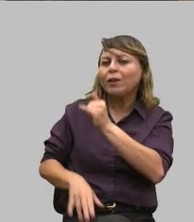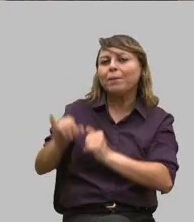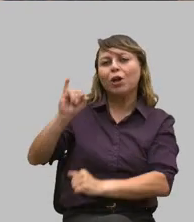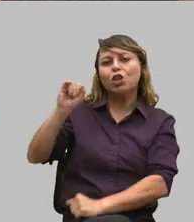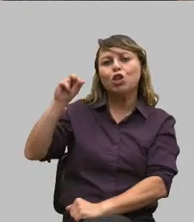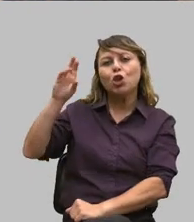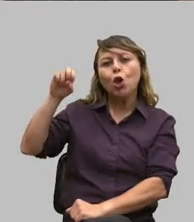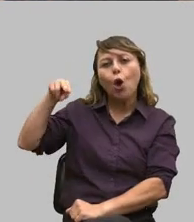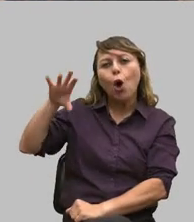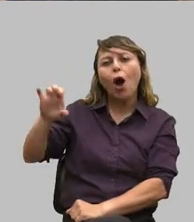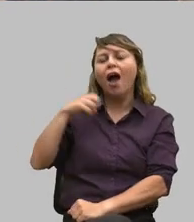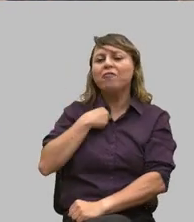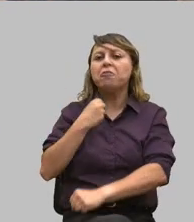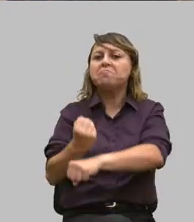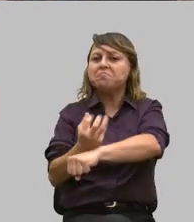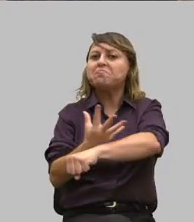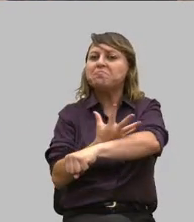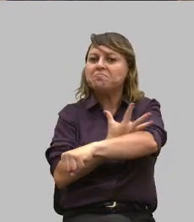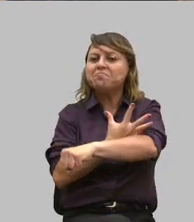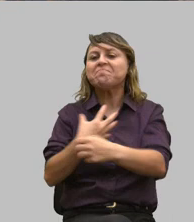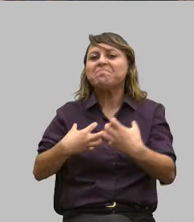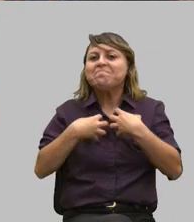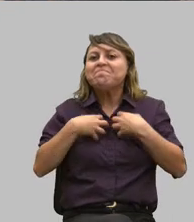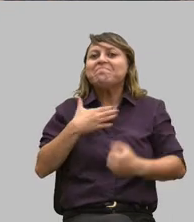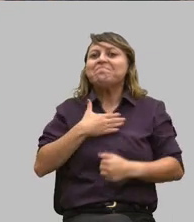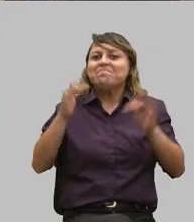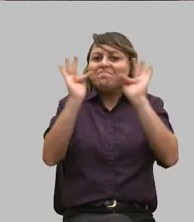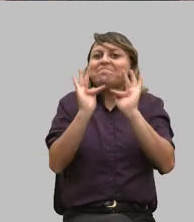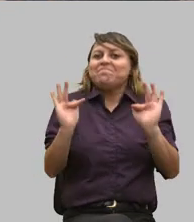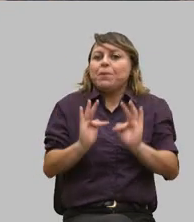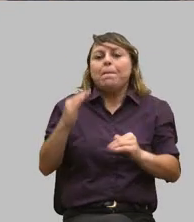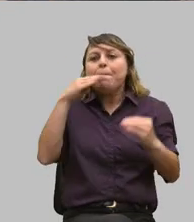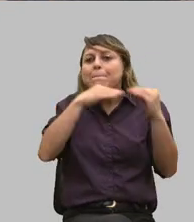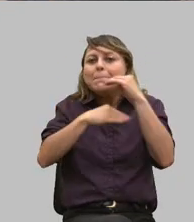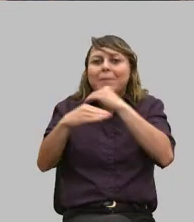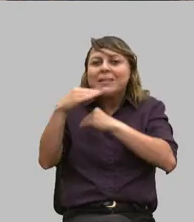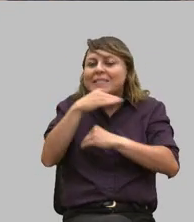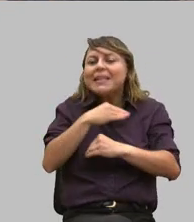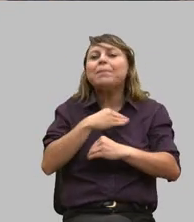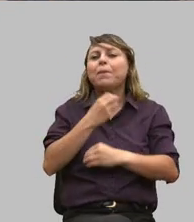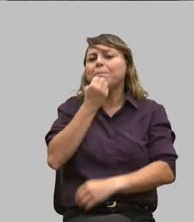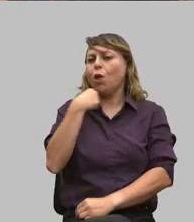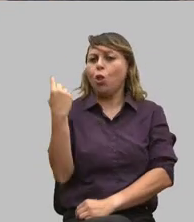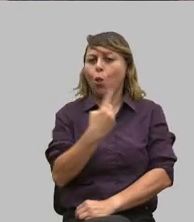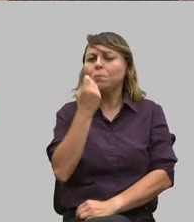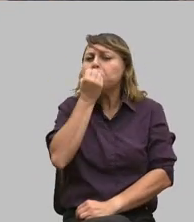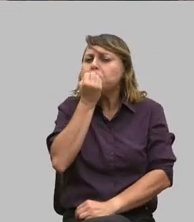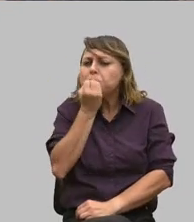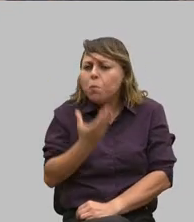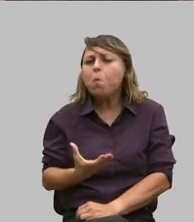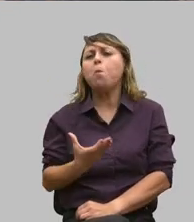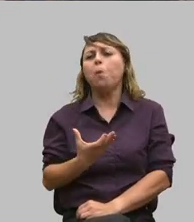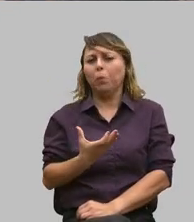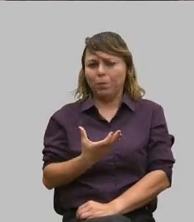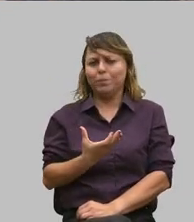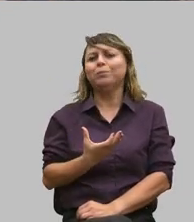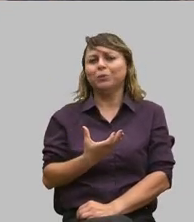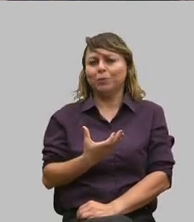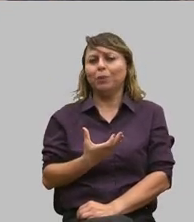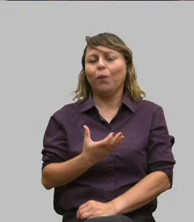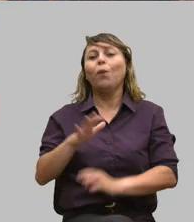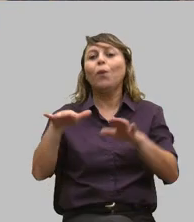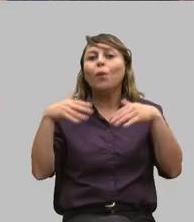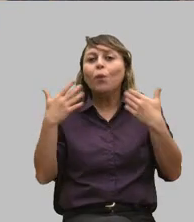feliz e empolgada eh e logo já percebeu e pra gente é muito bom uma eh quando a Ioni